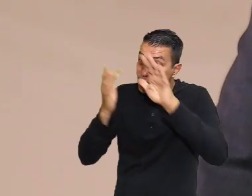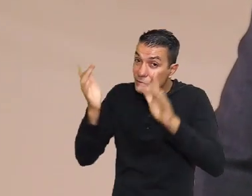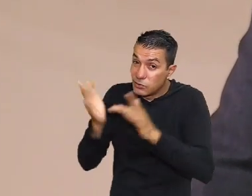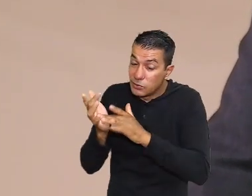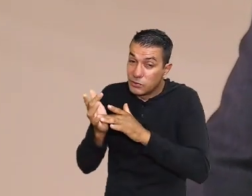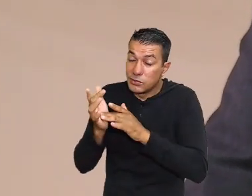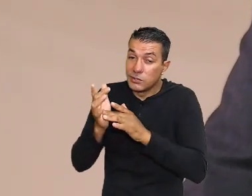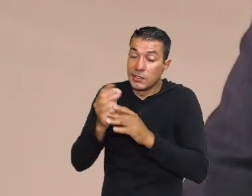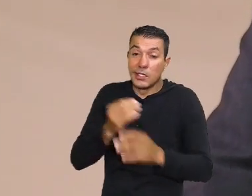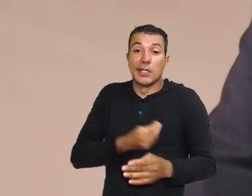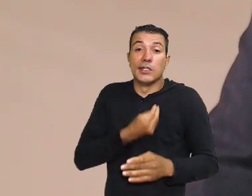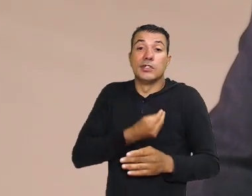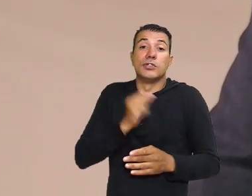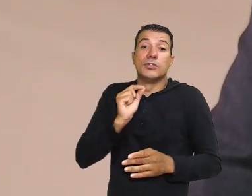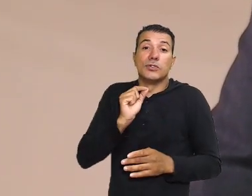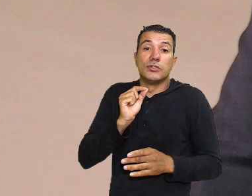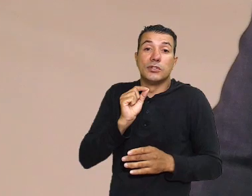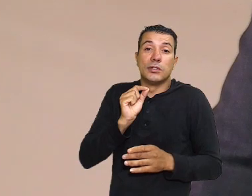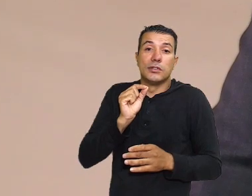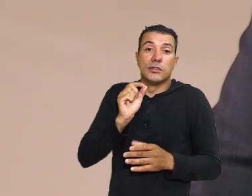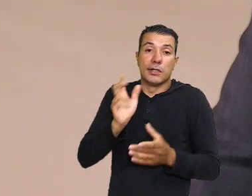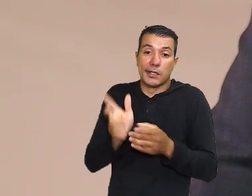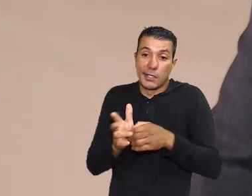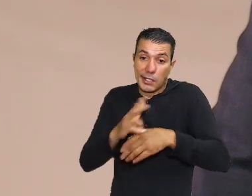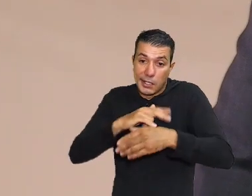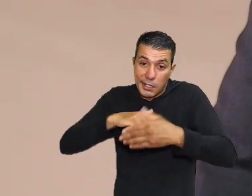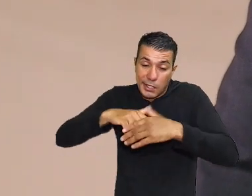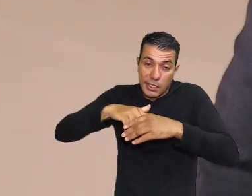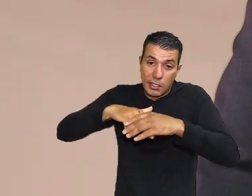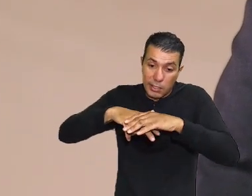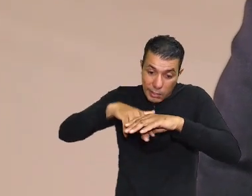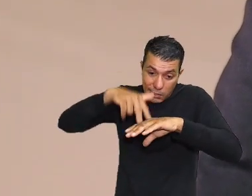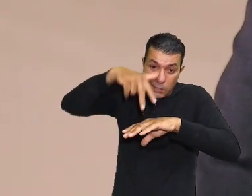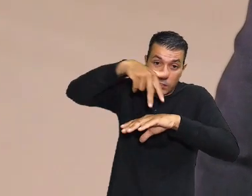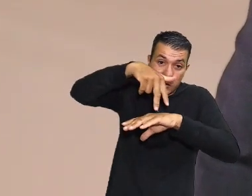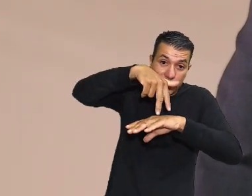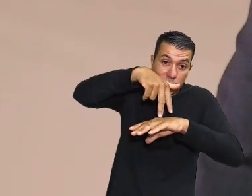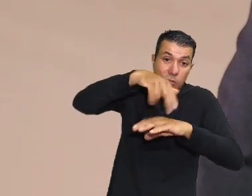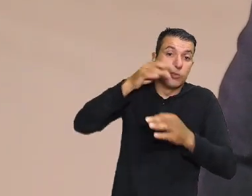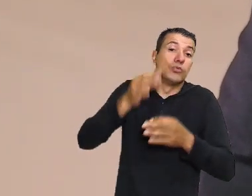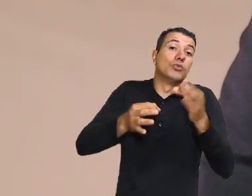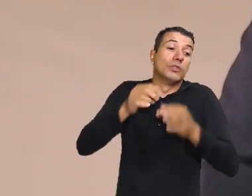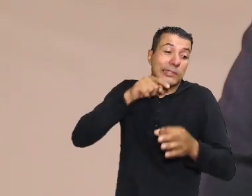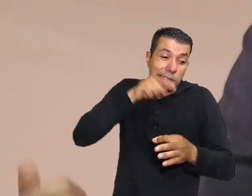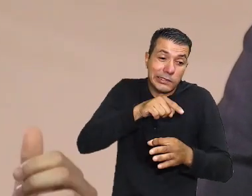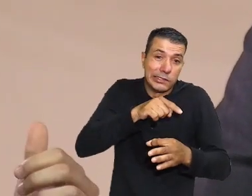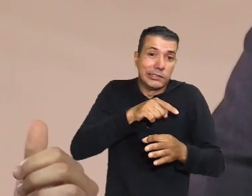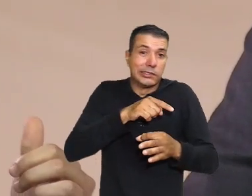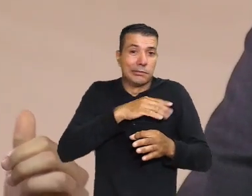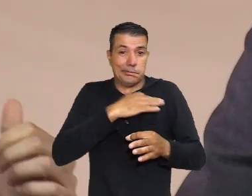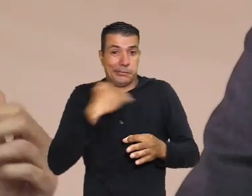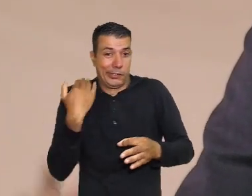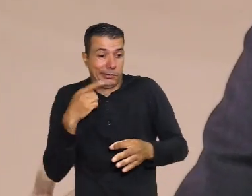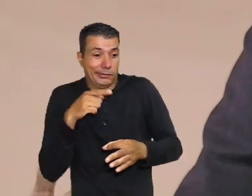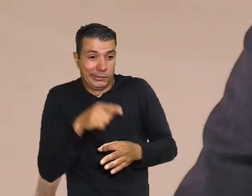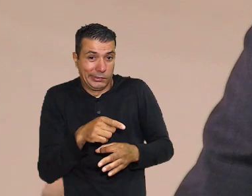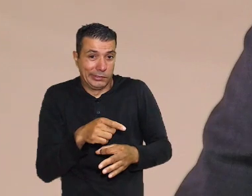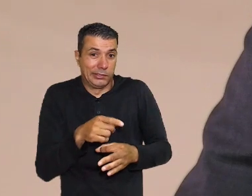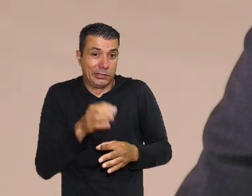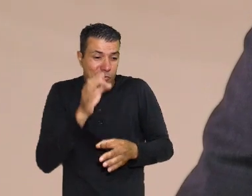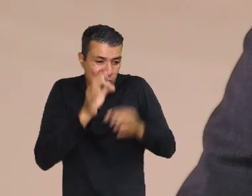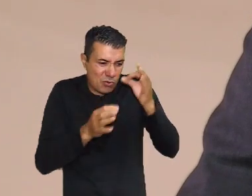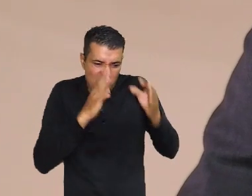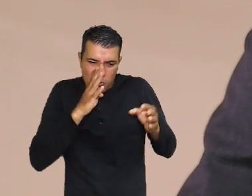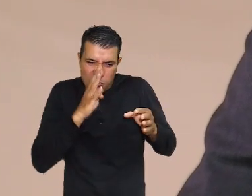existe também a ressurreição do juízo para aqueles que, infelizmente, serão condenados. Então, respondendo à segunda pergunta